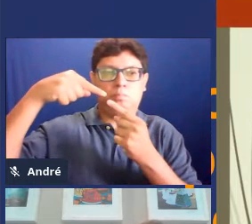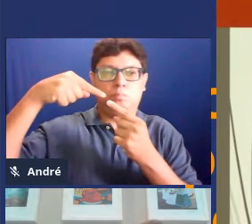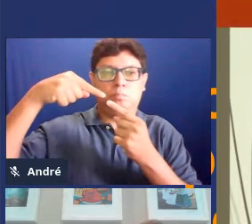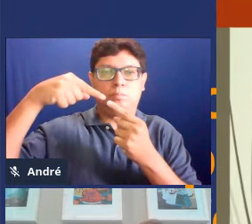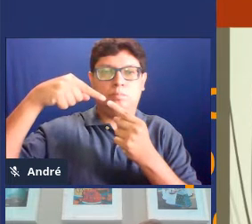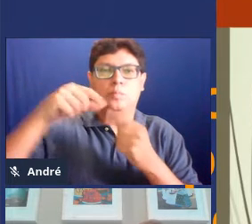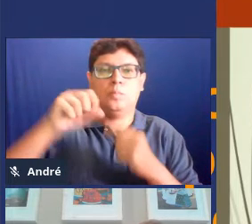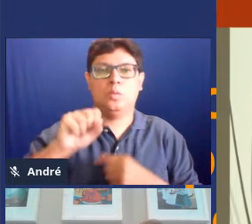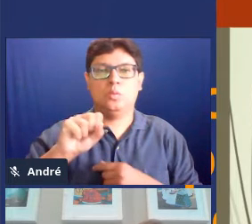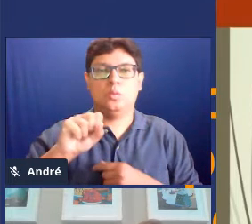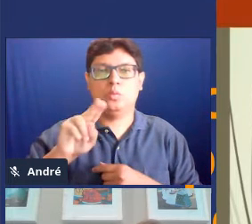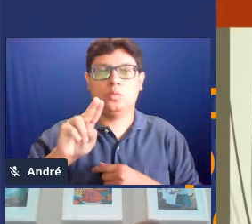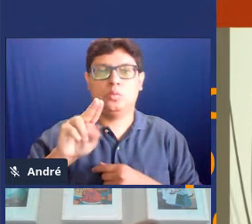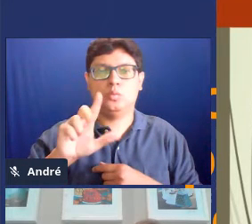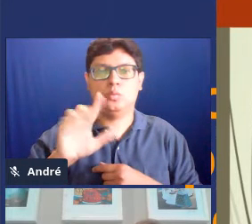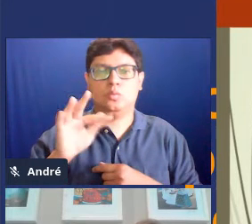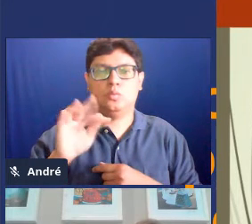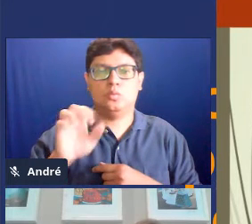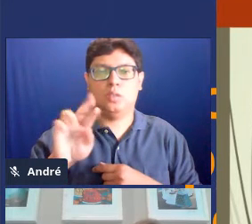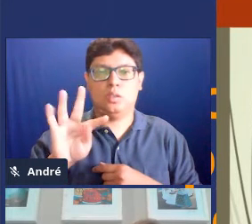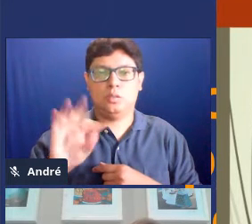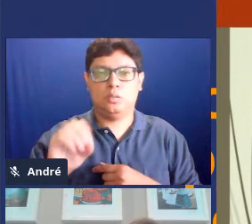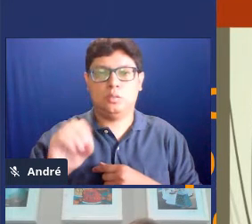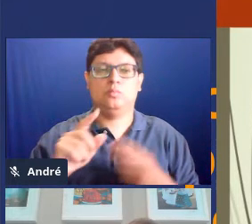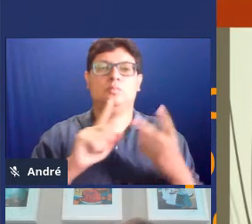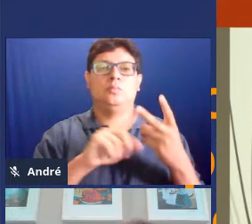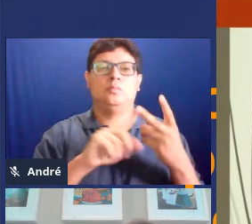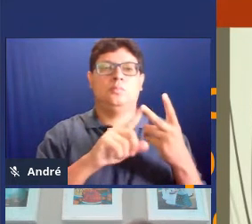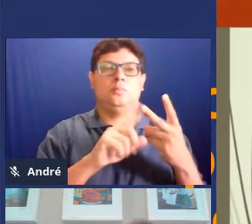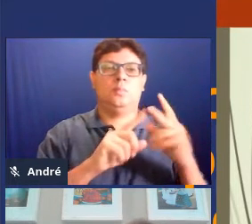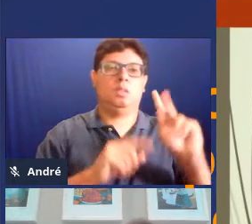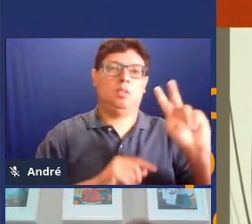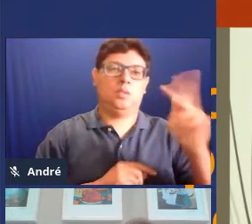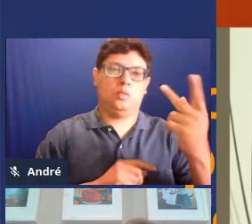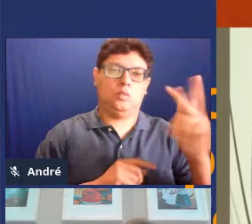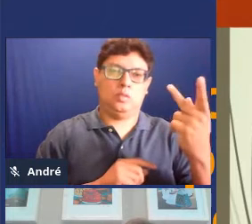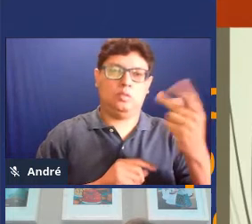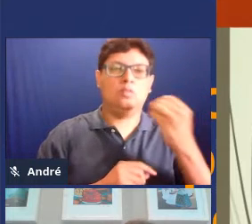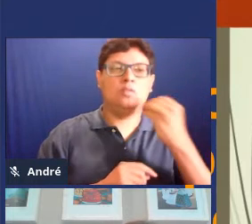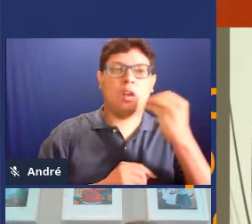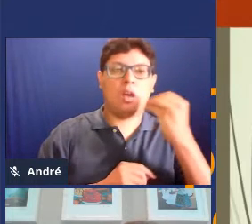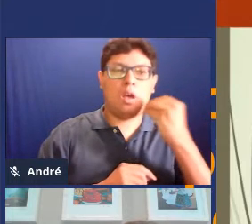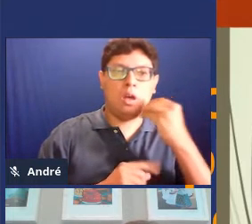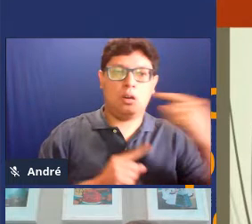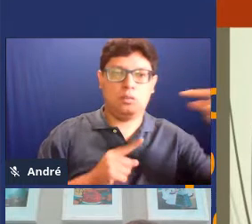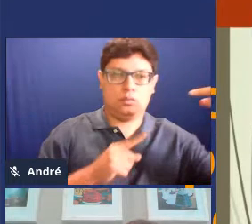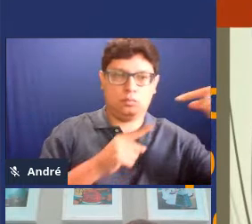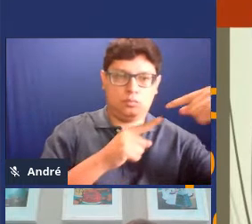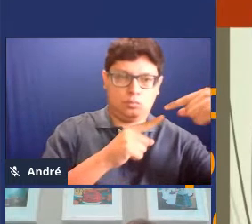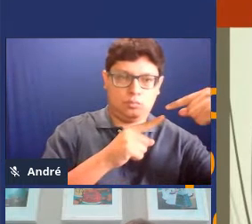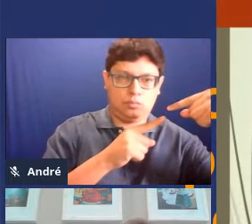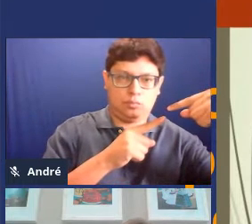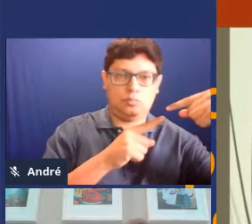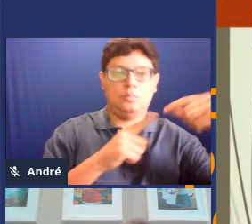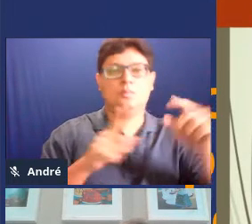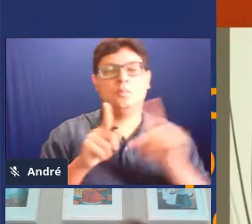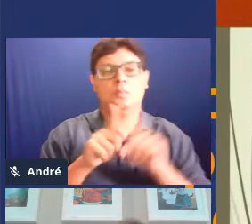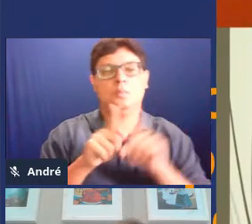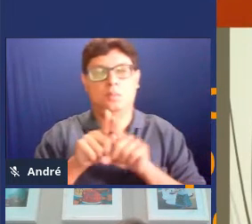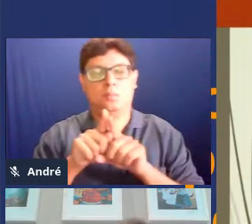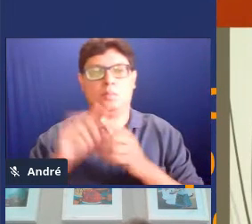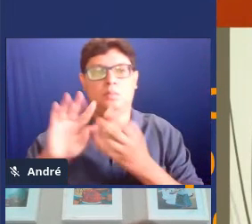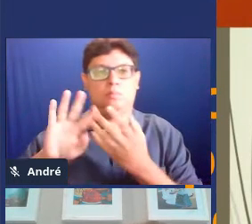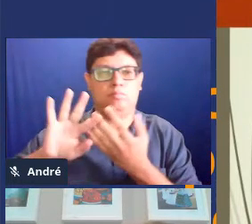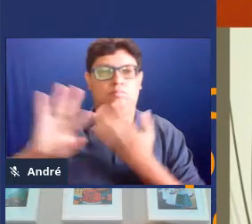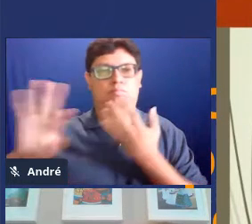de hidrogênio, e interações hidrofóbicas, que vão se afastar de carga elétrica. Não se